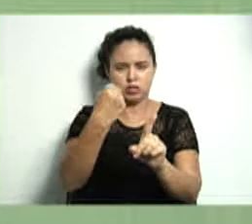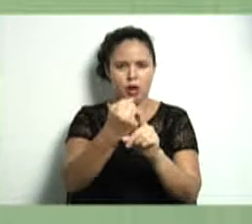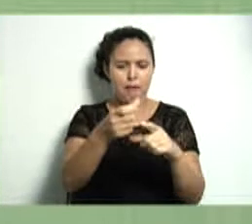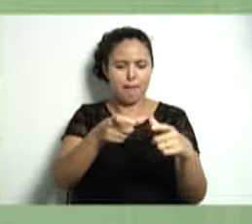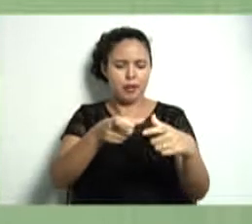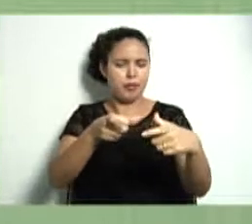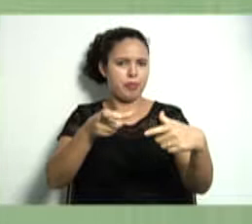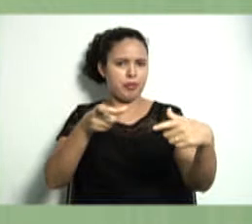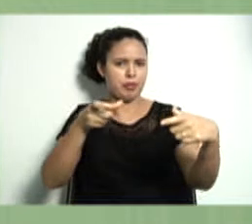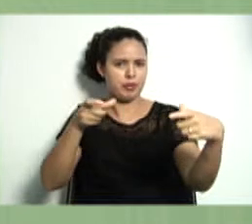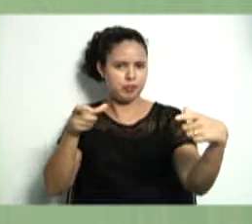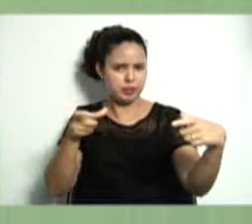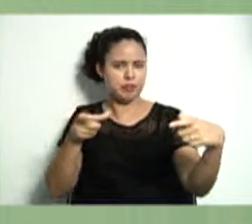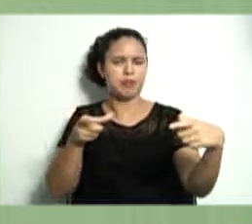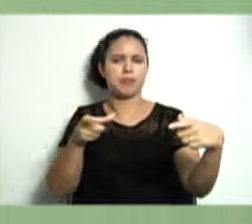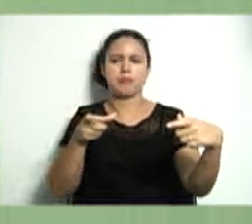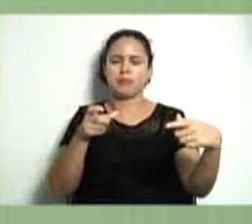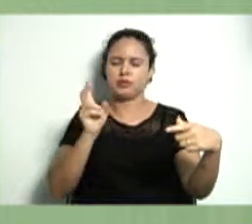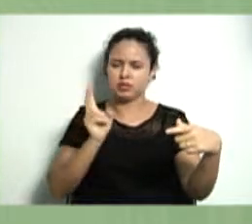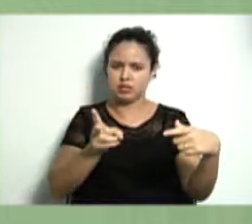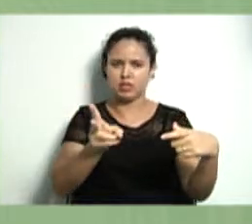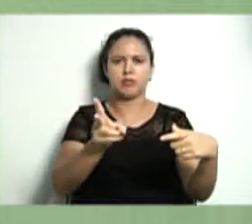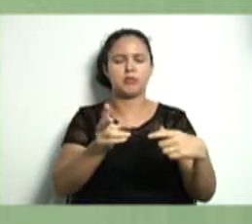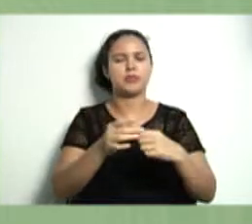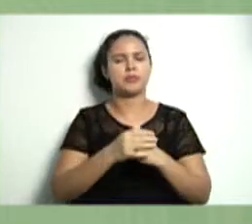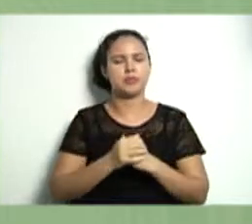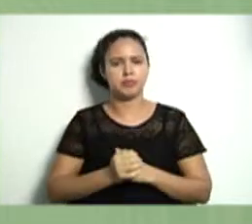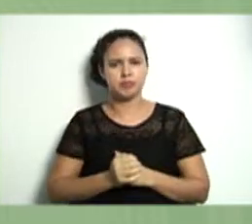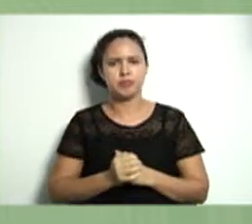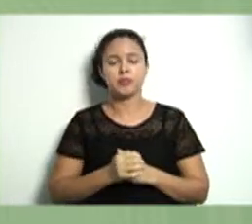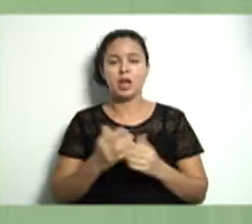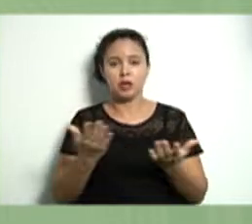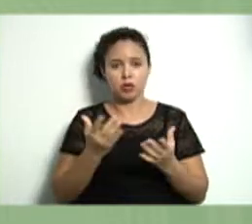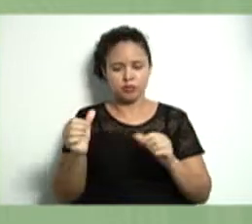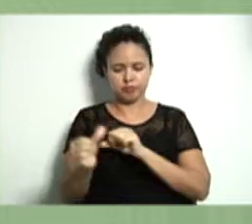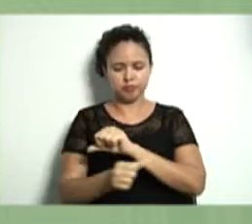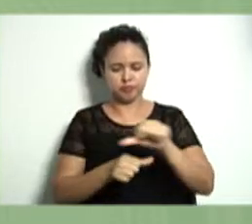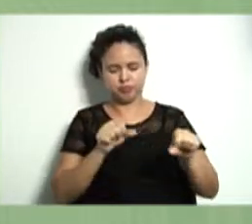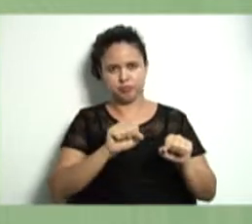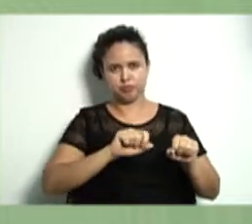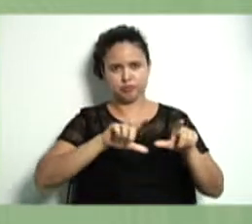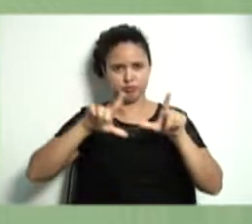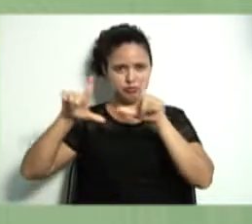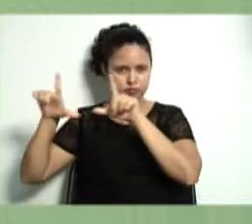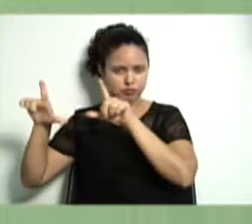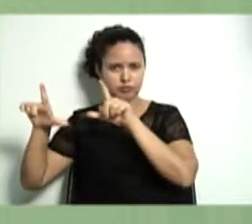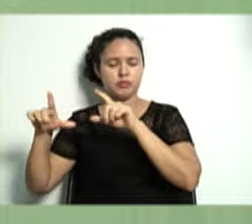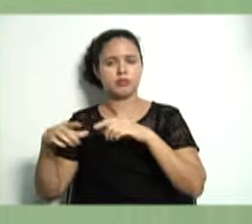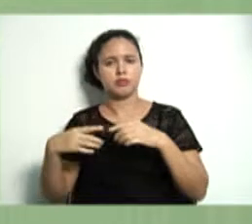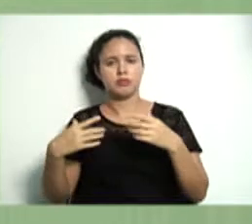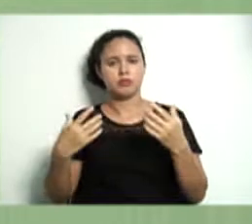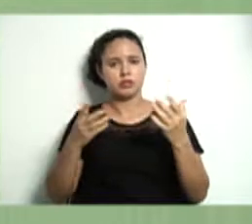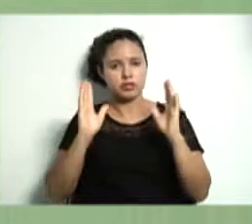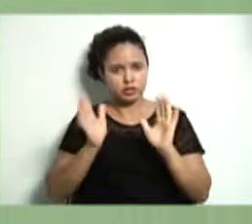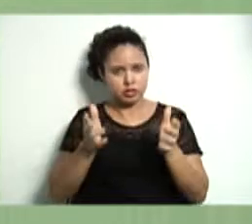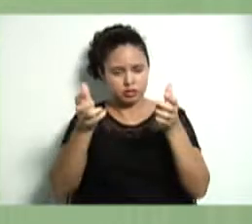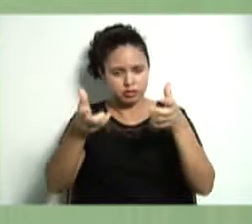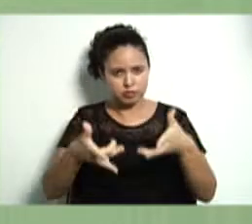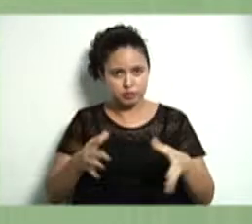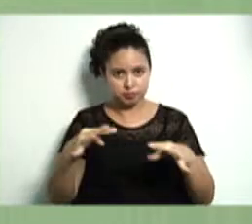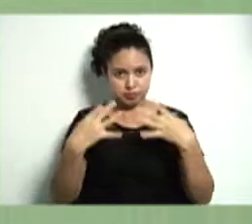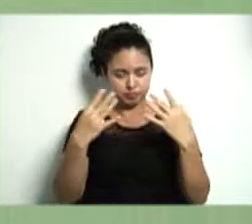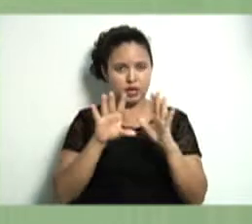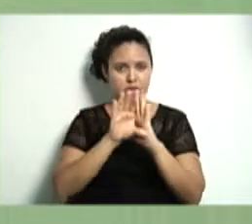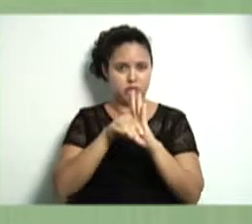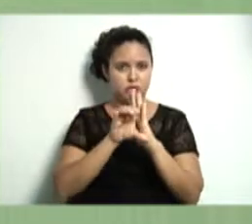reprodução. Atenção, vai mudar de slide, esse aqui é o conceito, muita atenção, é